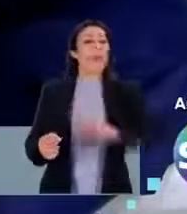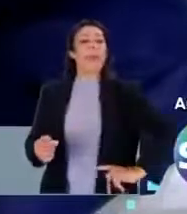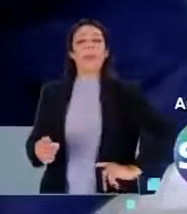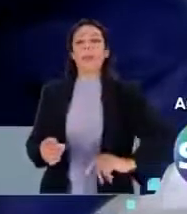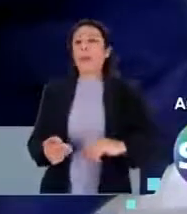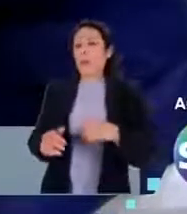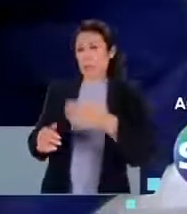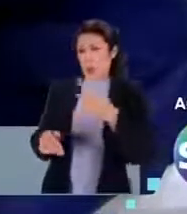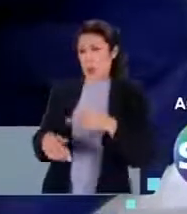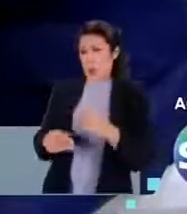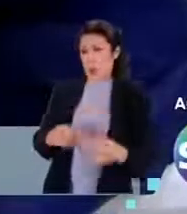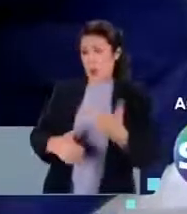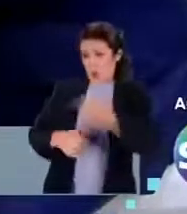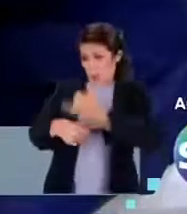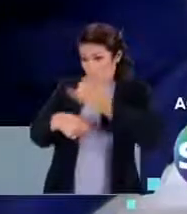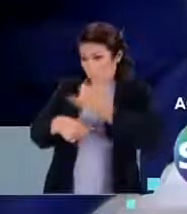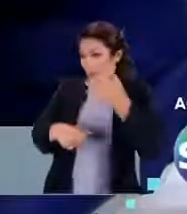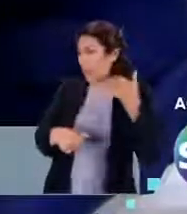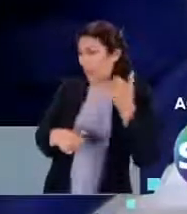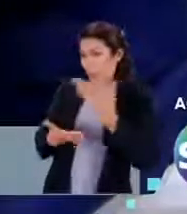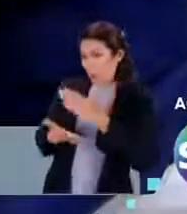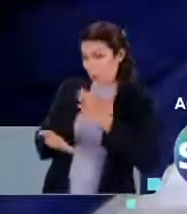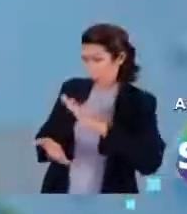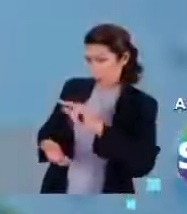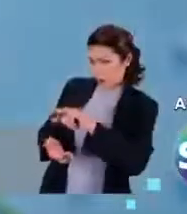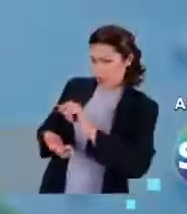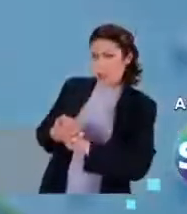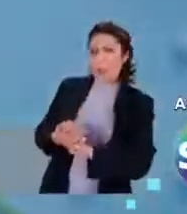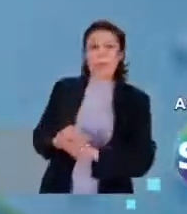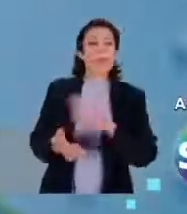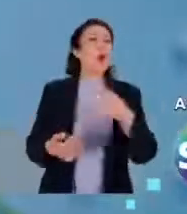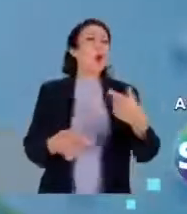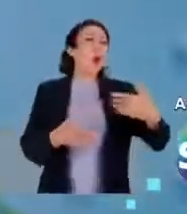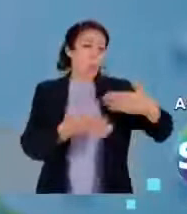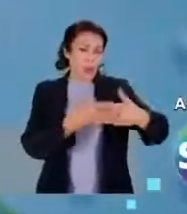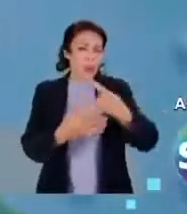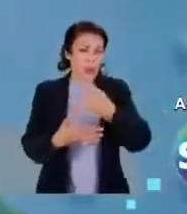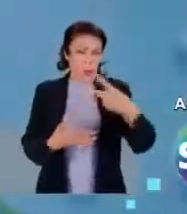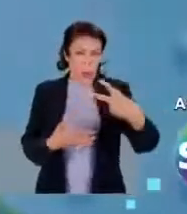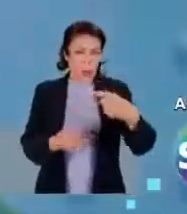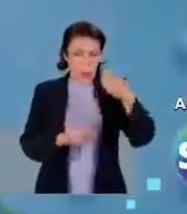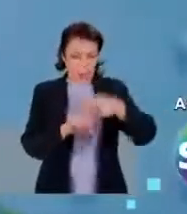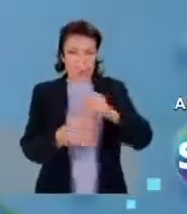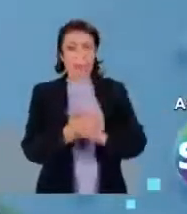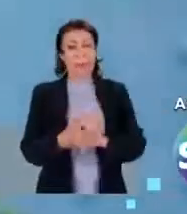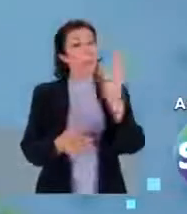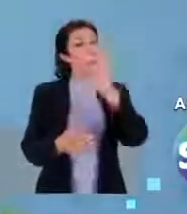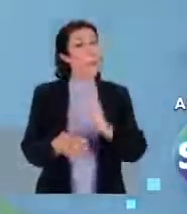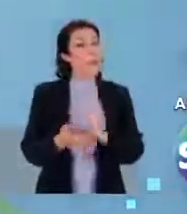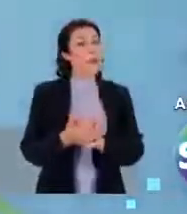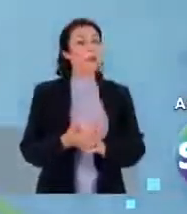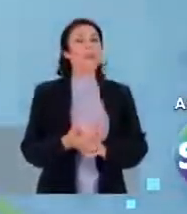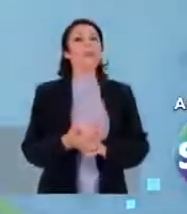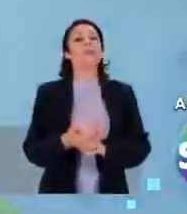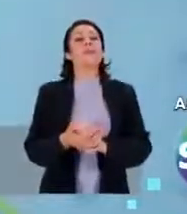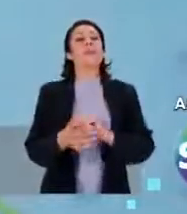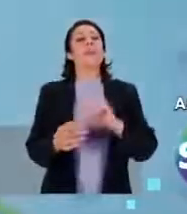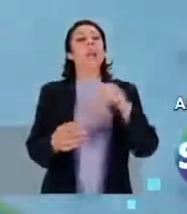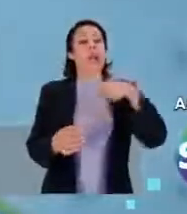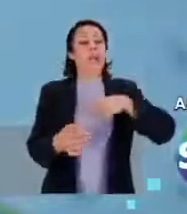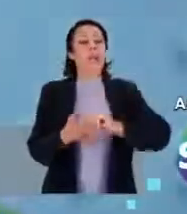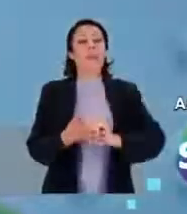pessoal é porque ele sabe que eu vou acabar mamar também meu irmão deixa eu te dizer nos últimos 12 meses o Brasil Tesouro Nacional